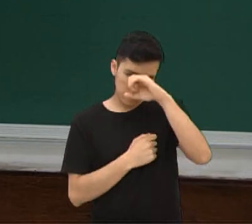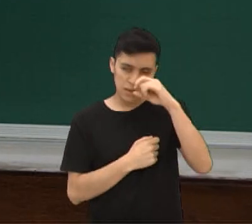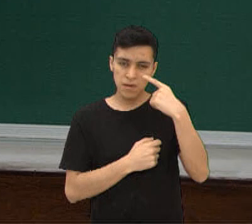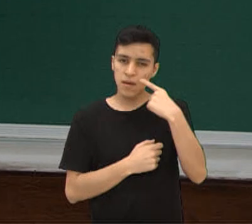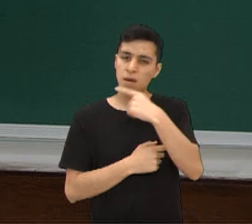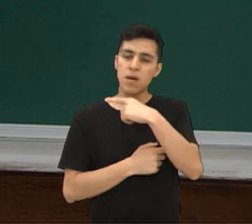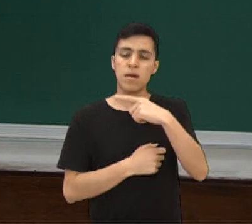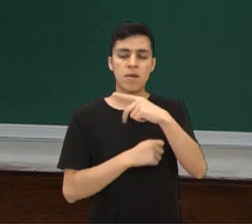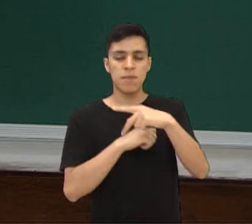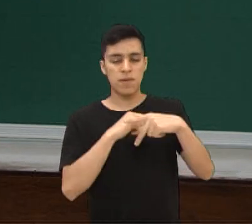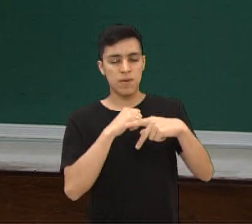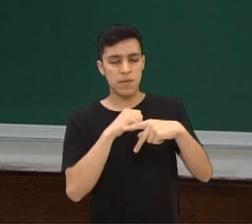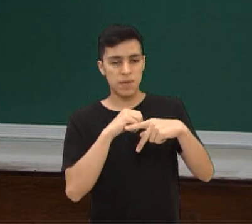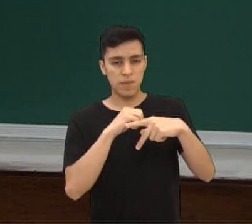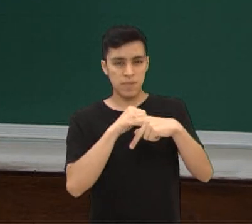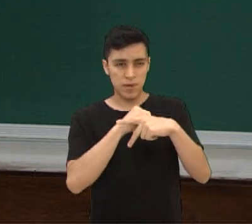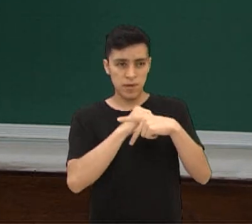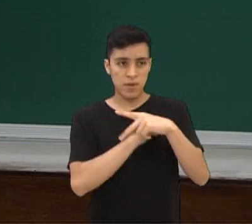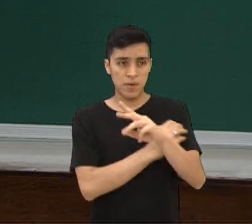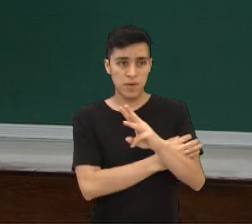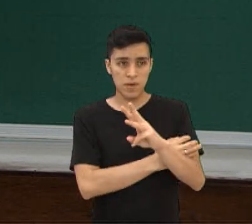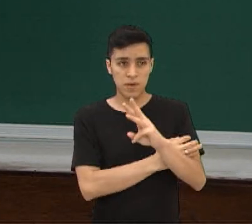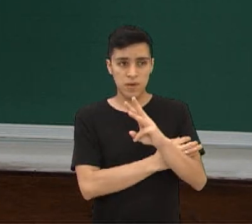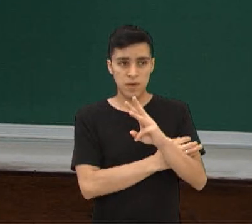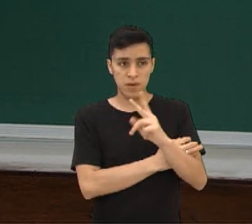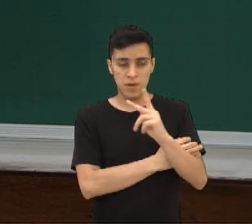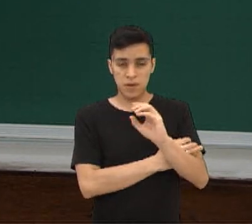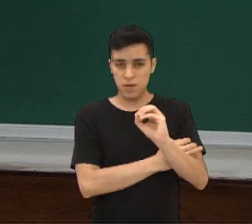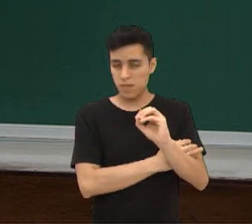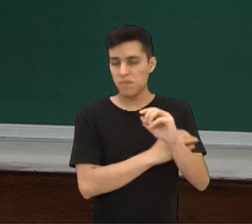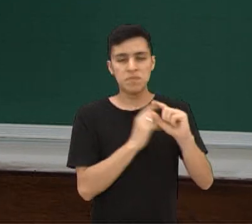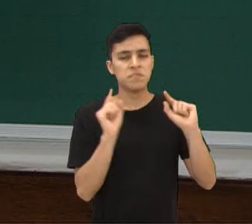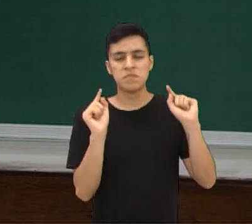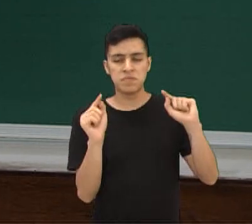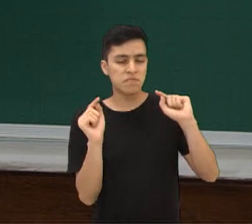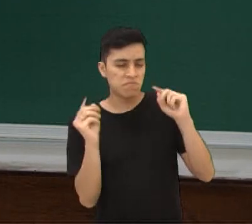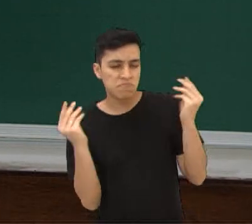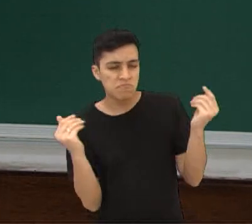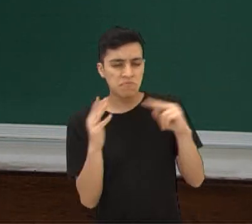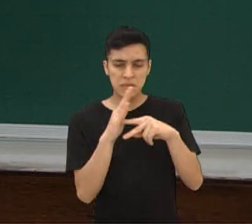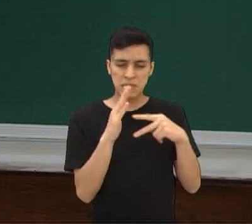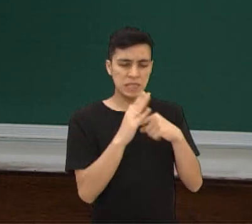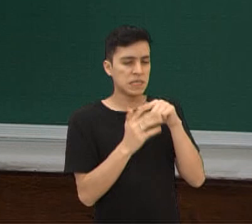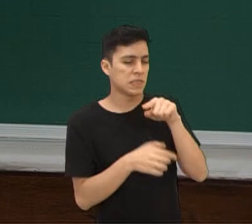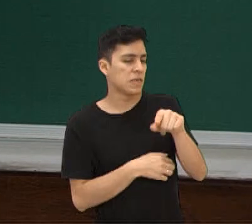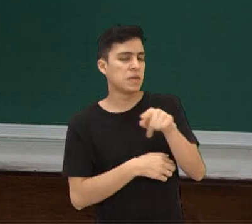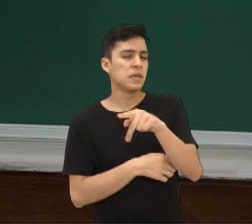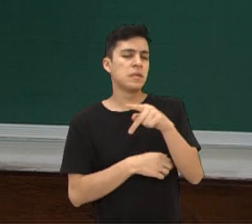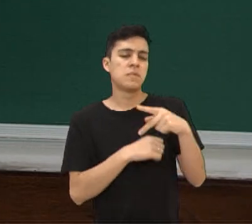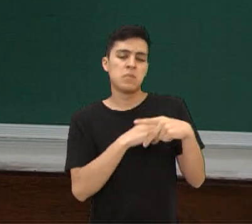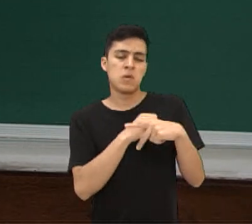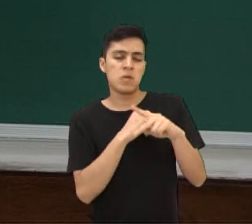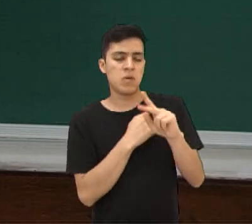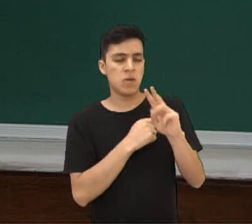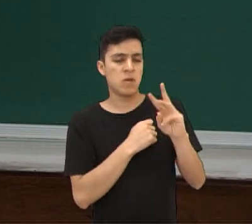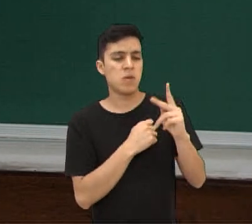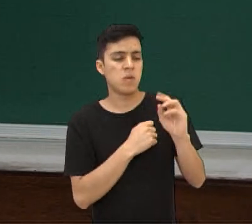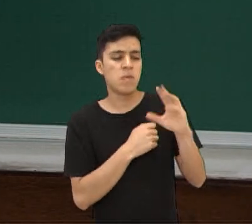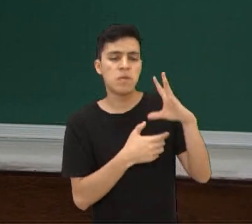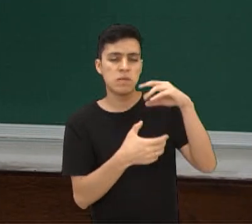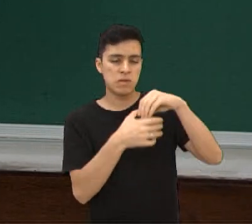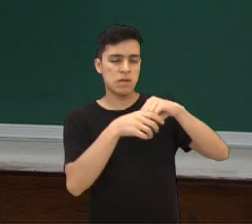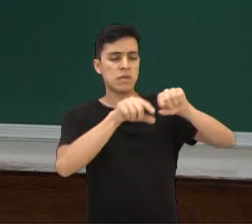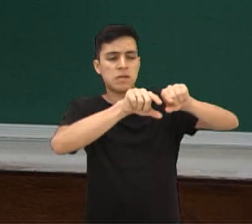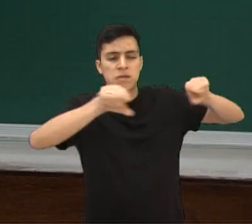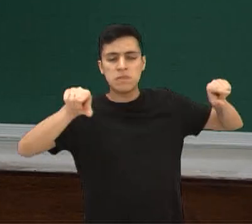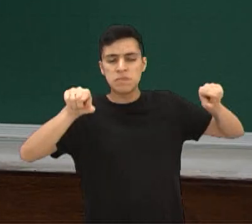in those who are self-taught refers to. Qual é a ideia do pronome who dentro, ele relaciona